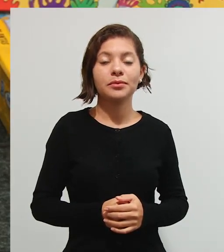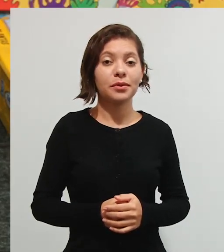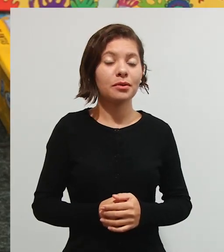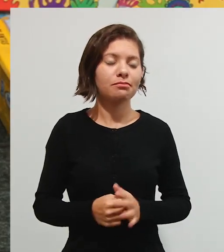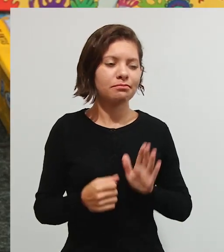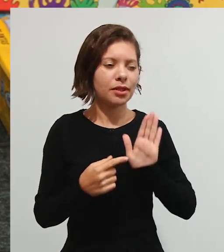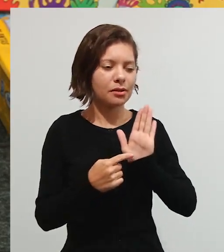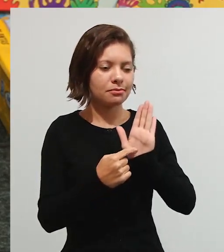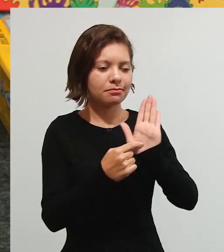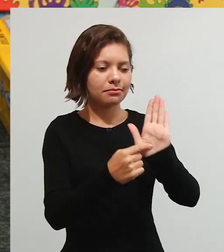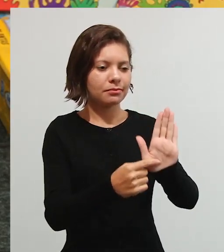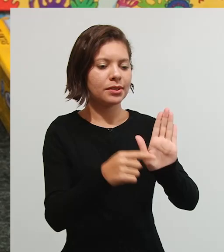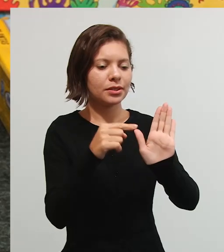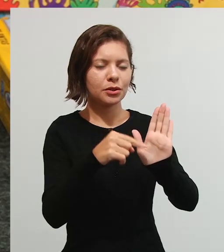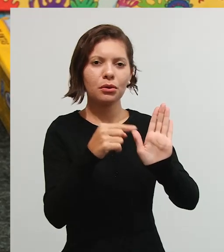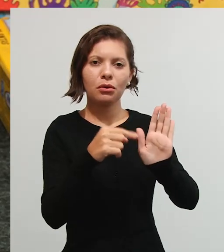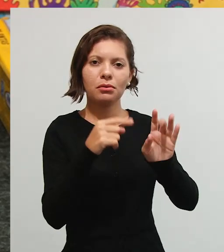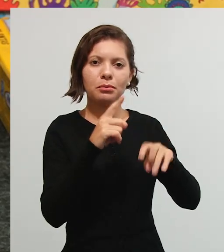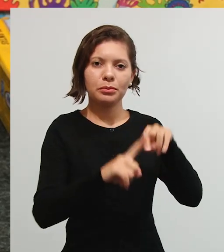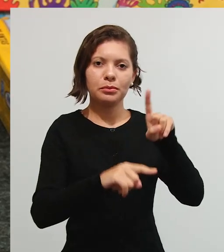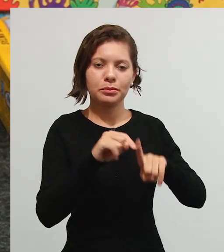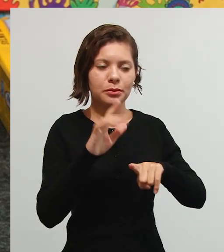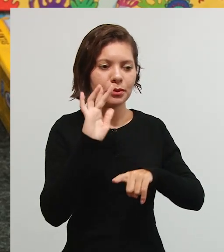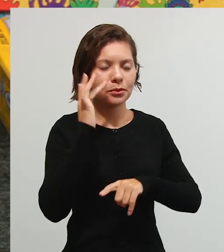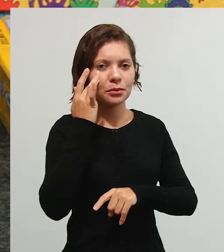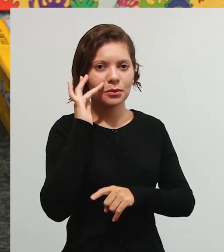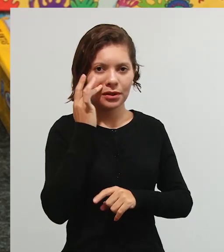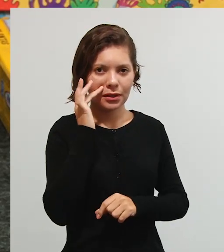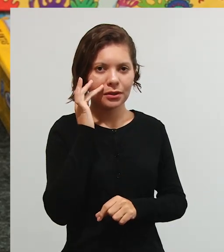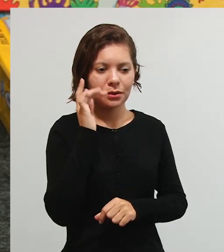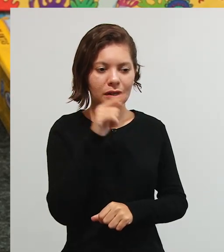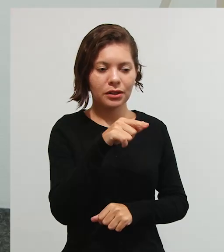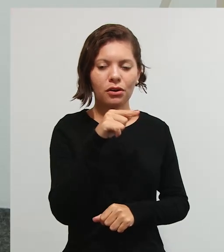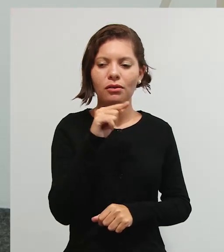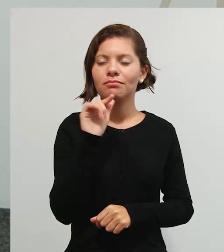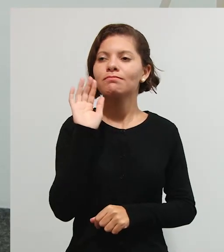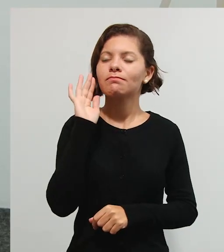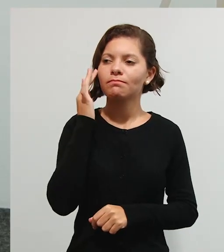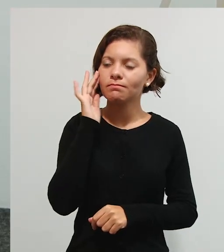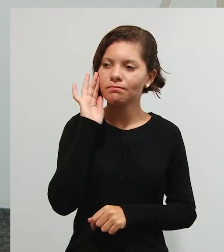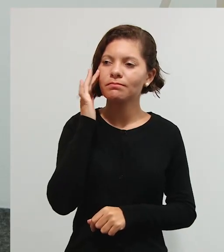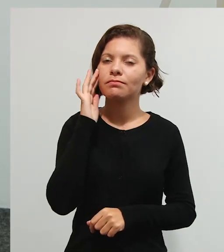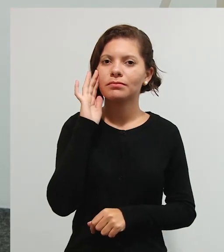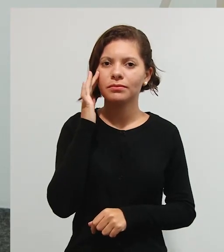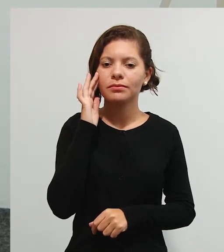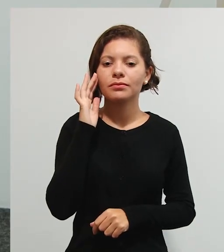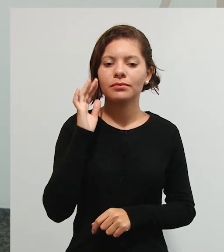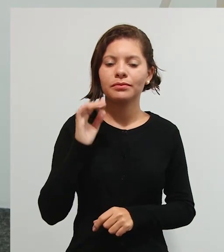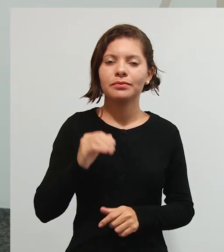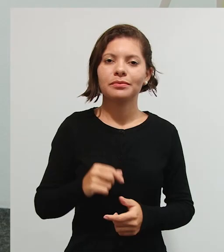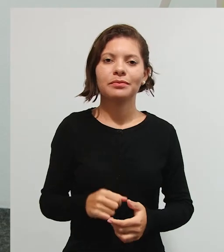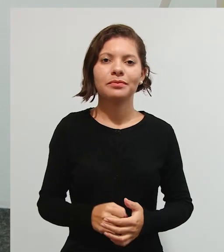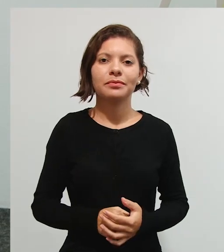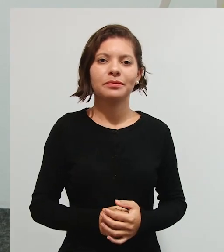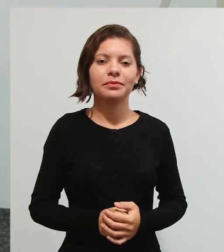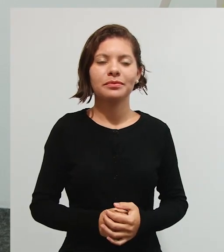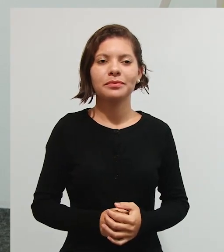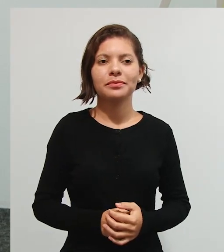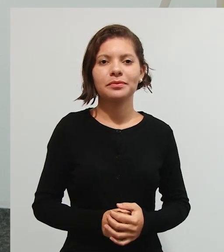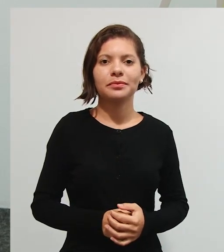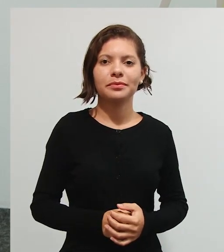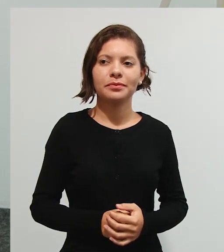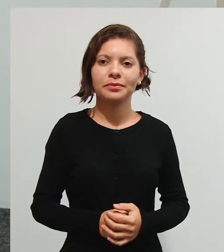Que você apresenta para ela essa composição, ela vai entendendo, aqui para ficar bem